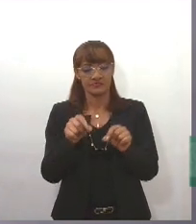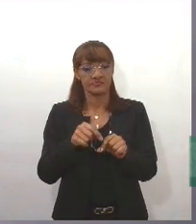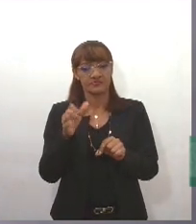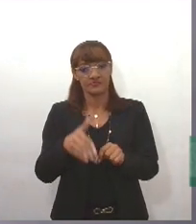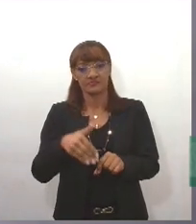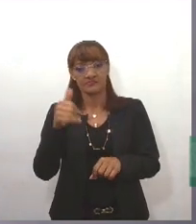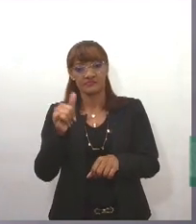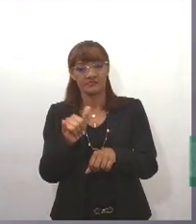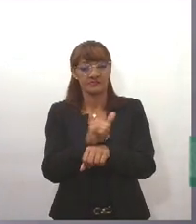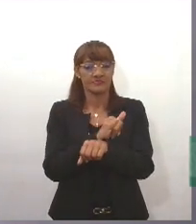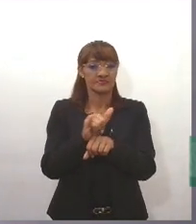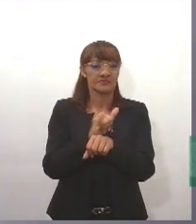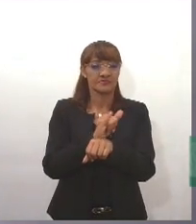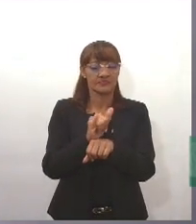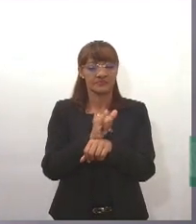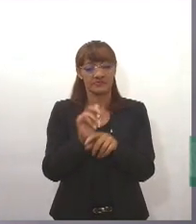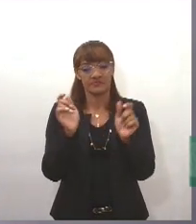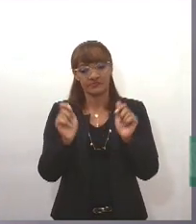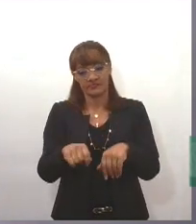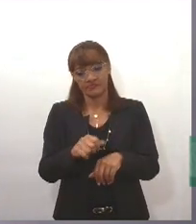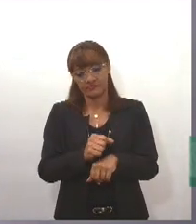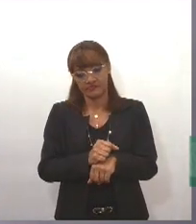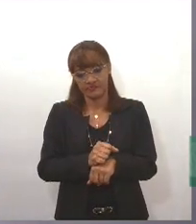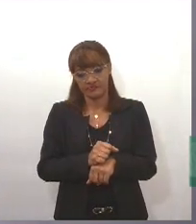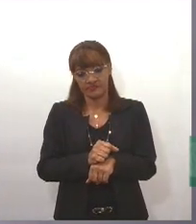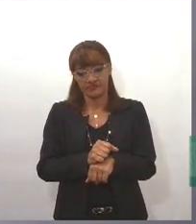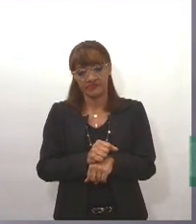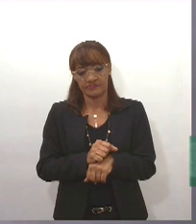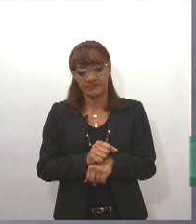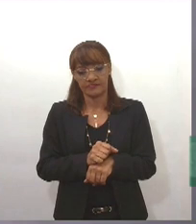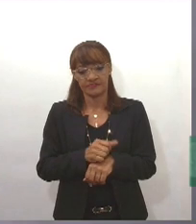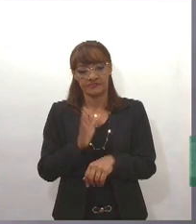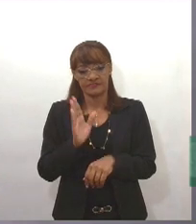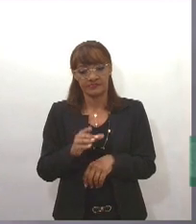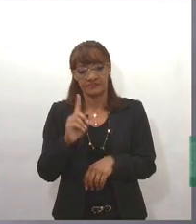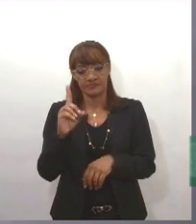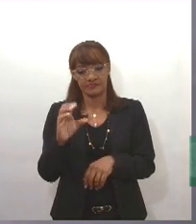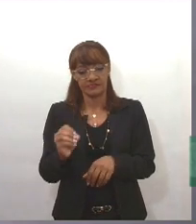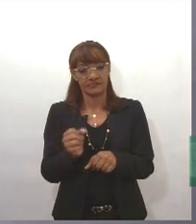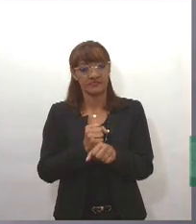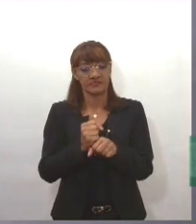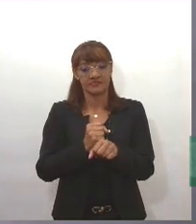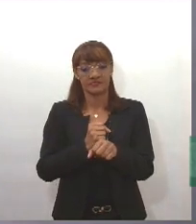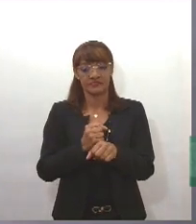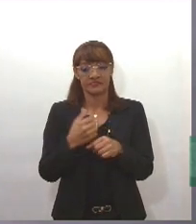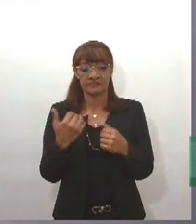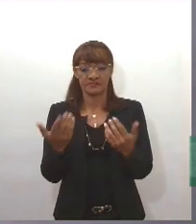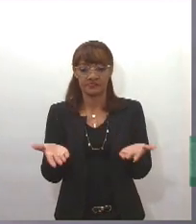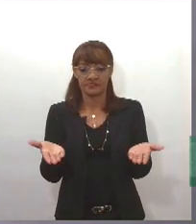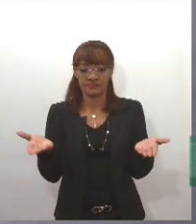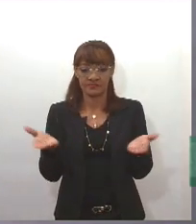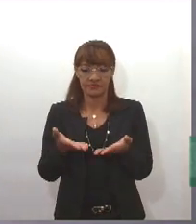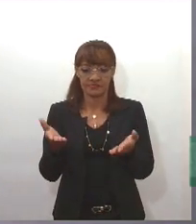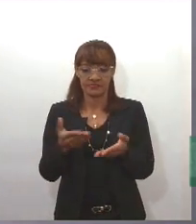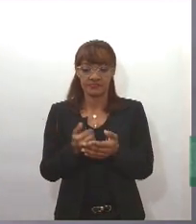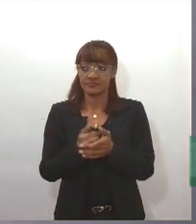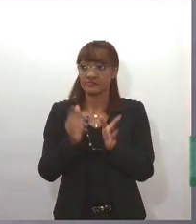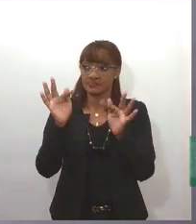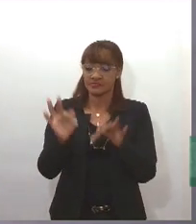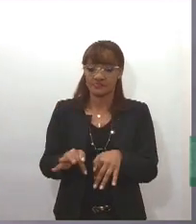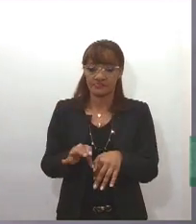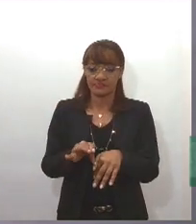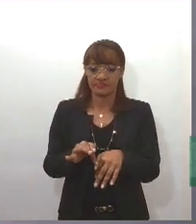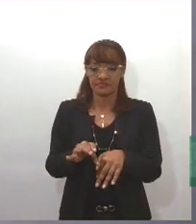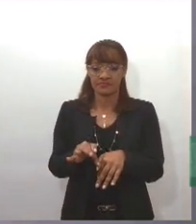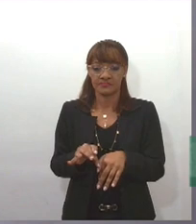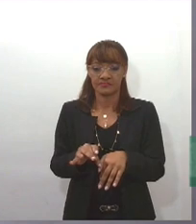impl ent ação tem um tempo de transição aí de 10 anos né e agora Meli pra gente finalizar tempinho